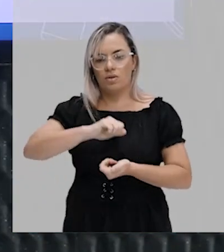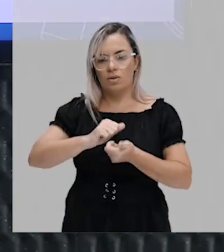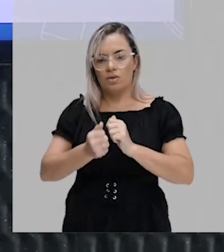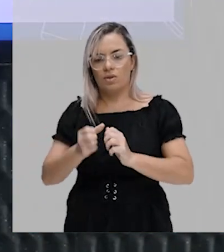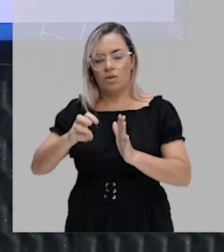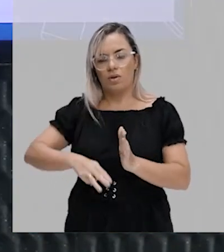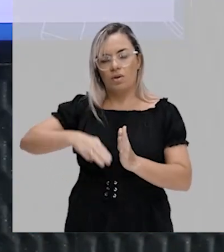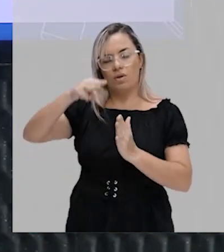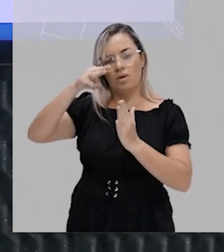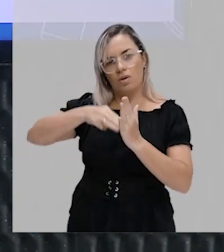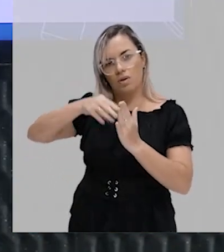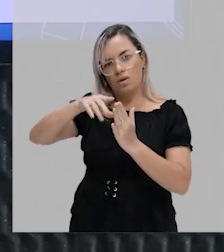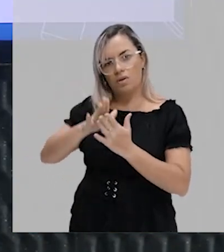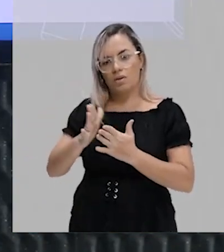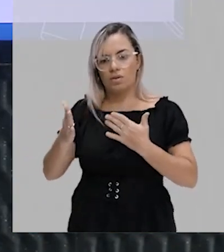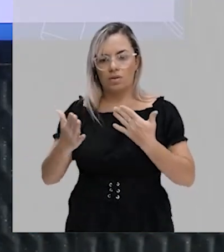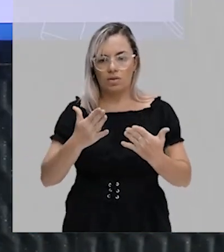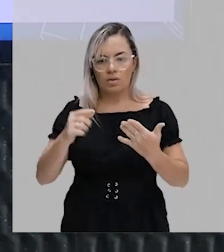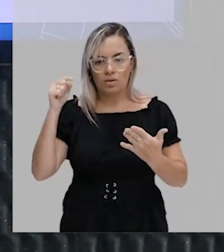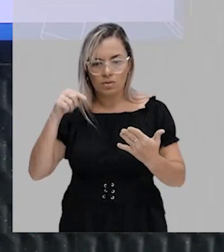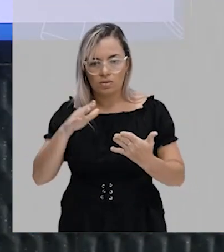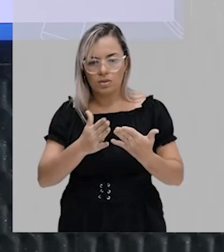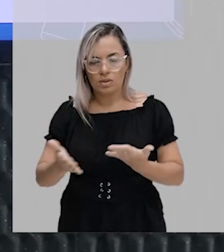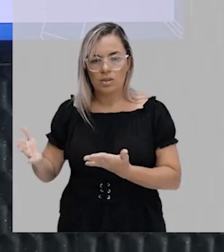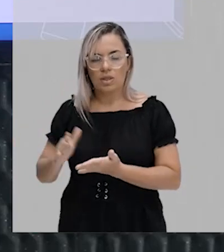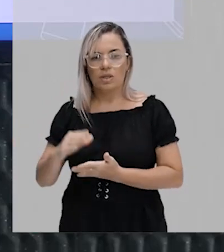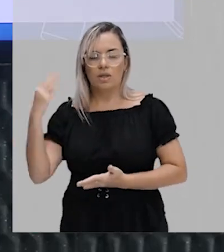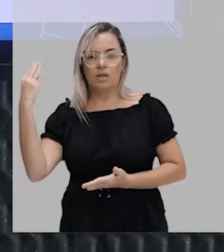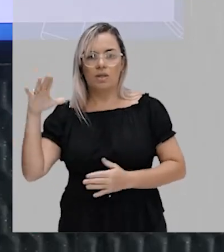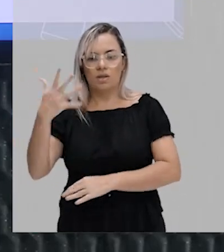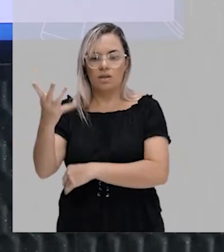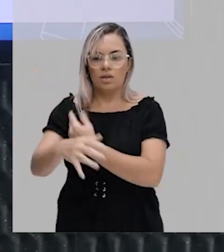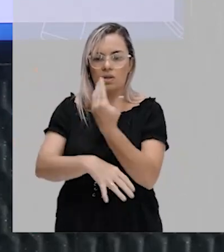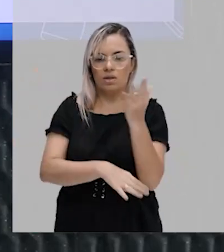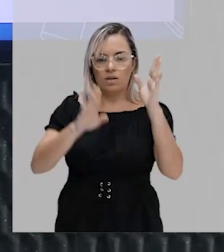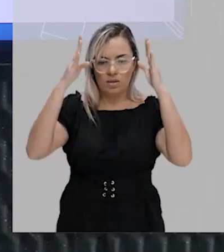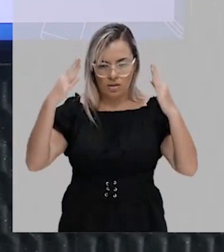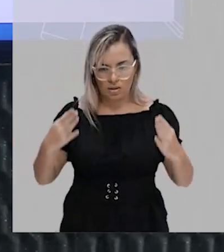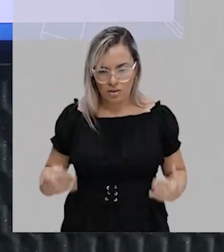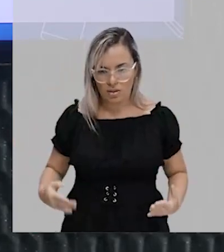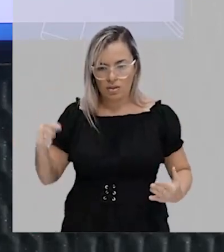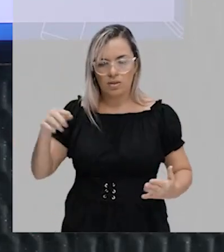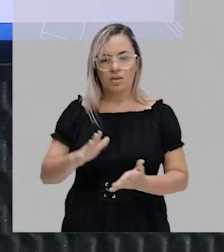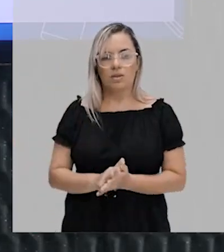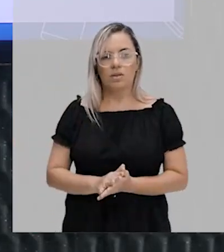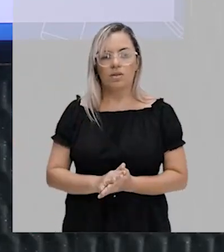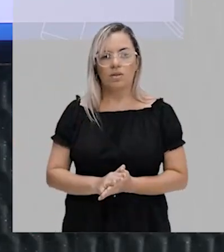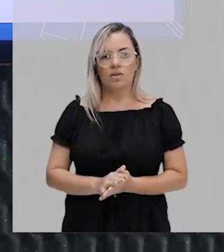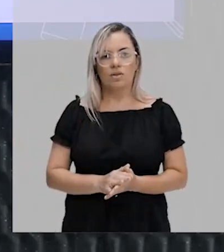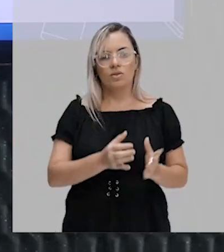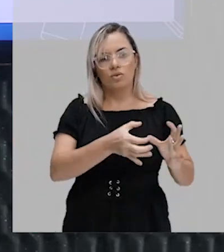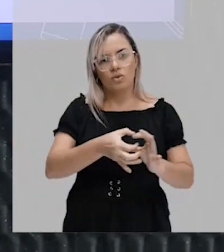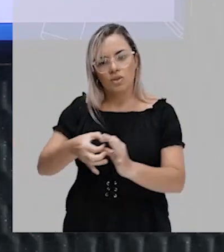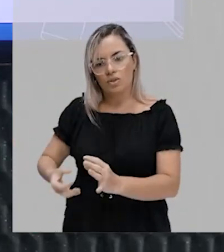método experimental das ciências naturais à análise da realidade social. Funcionalismo deriva da